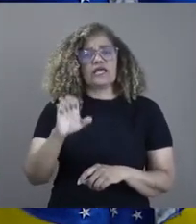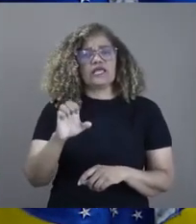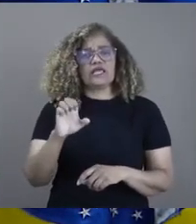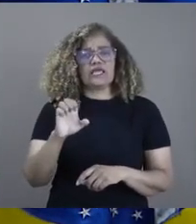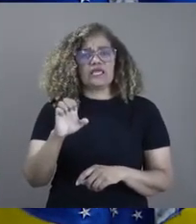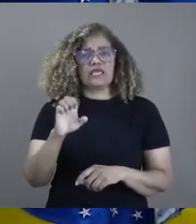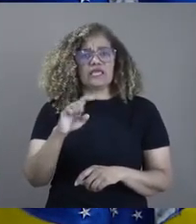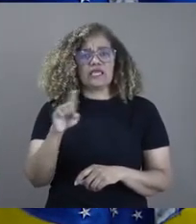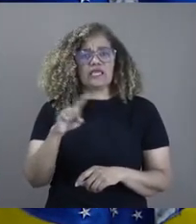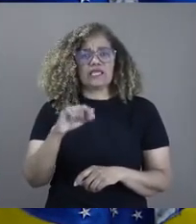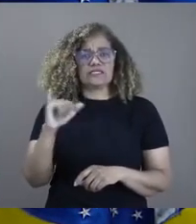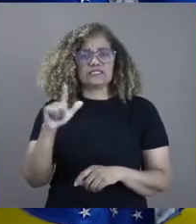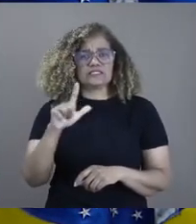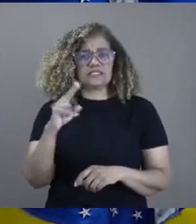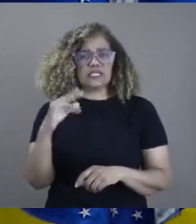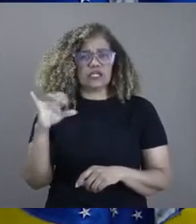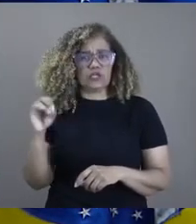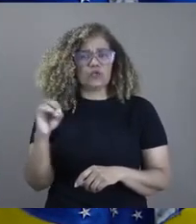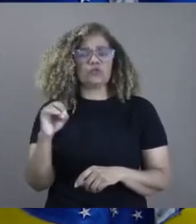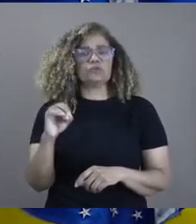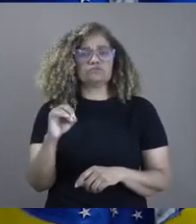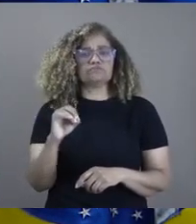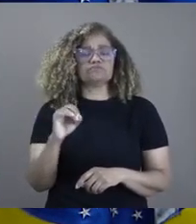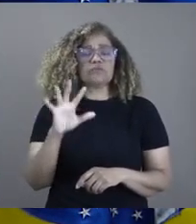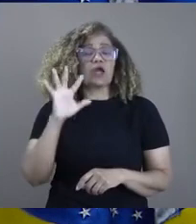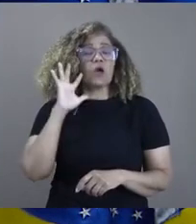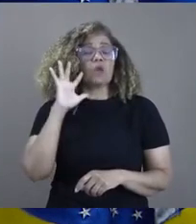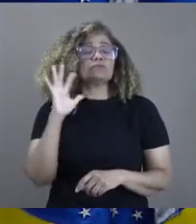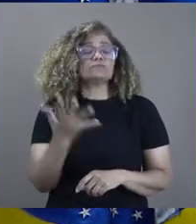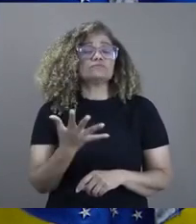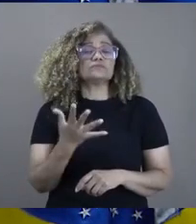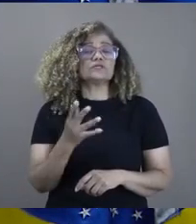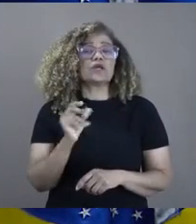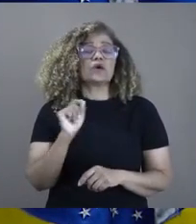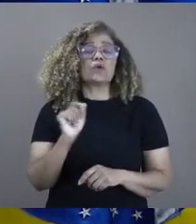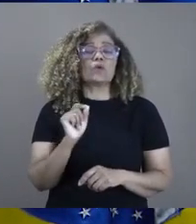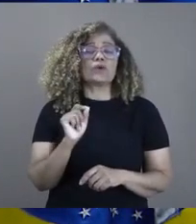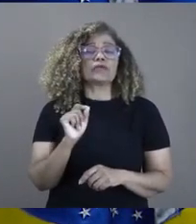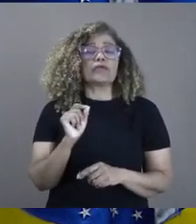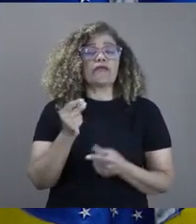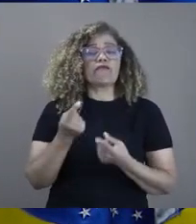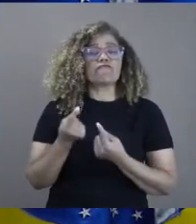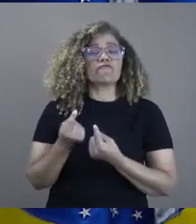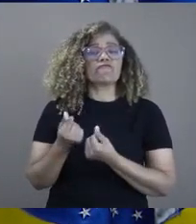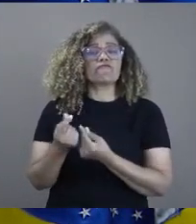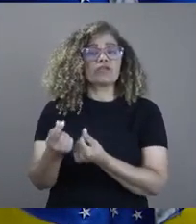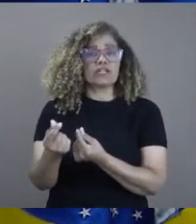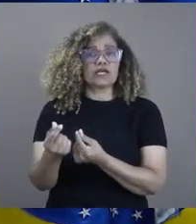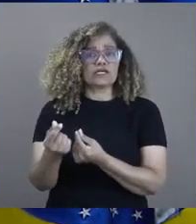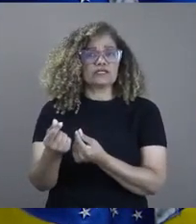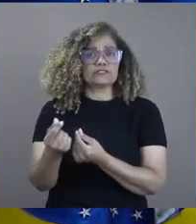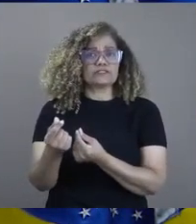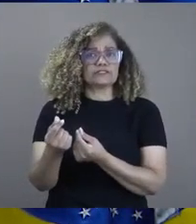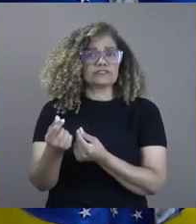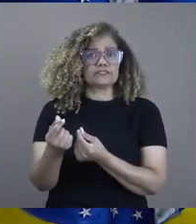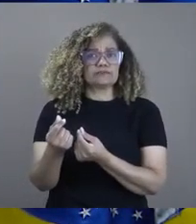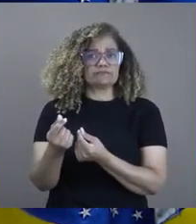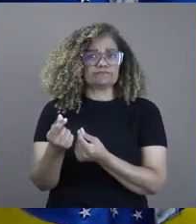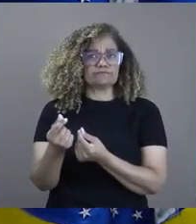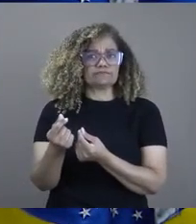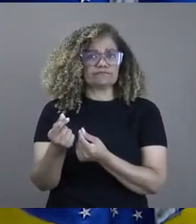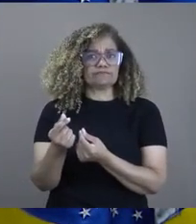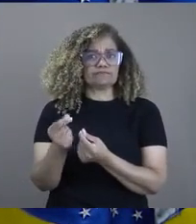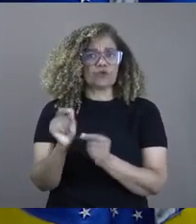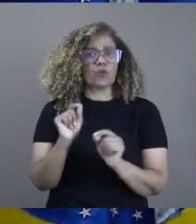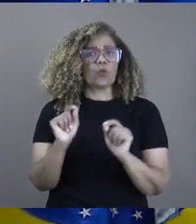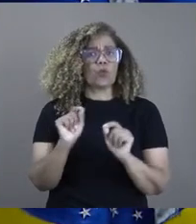hadad acontecerá a trilha de Finanças que trata senhoras e